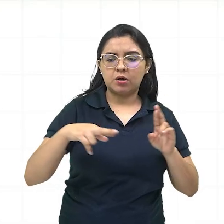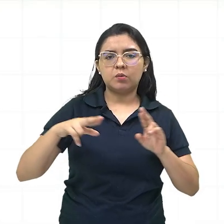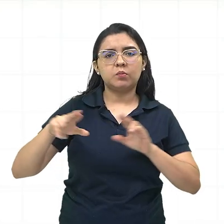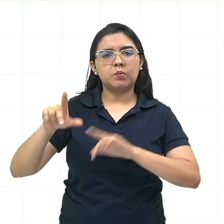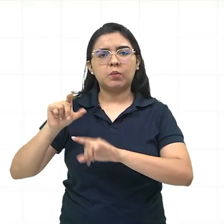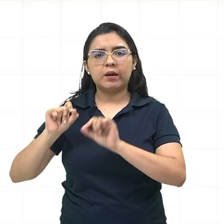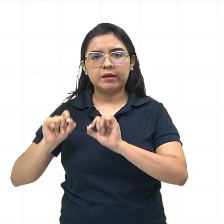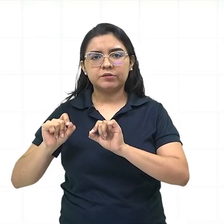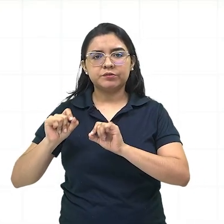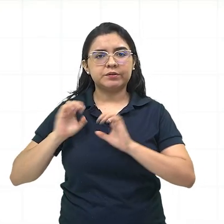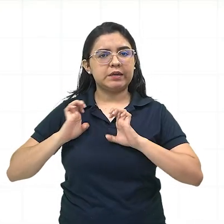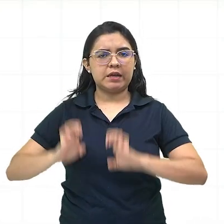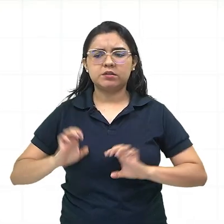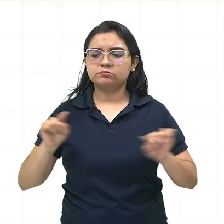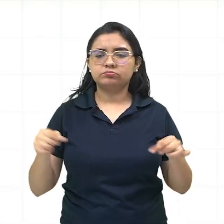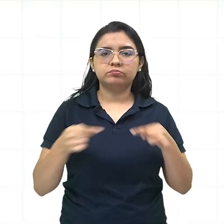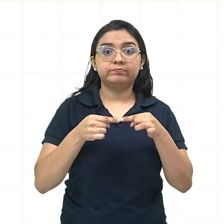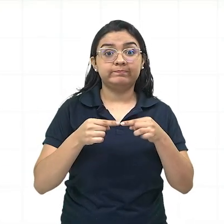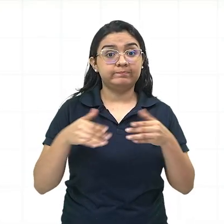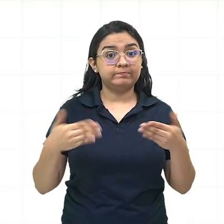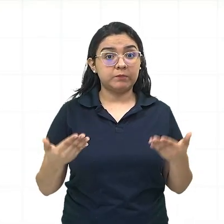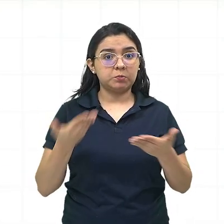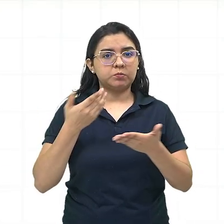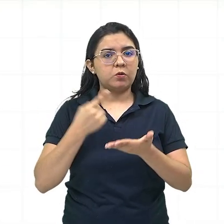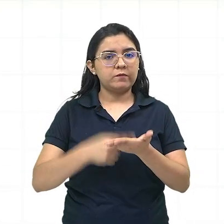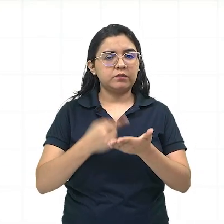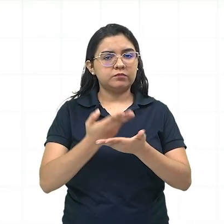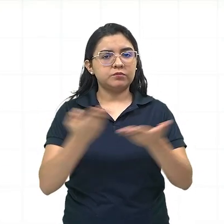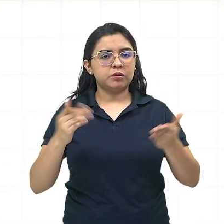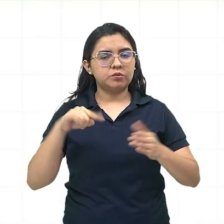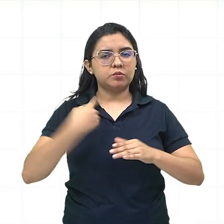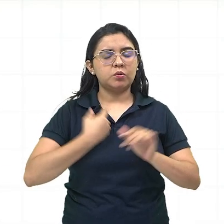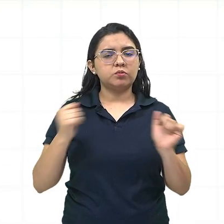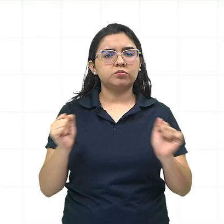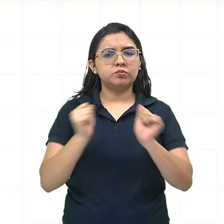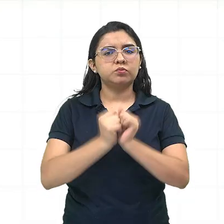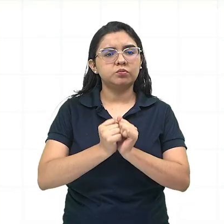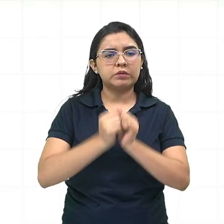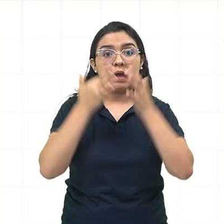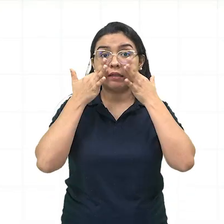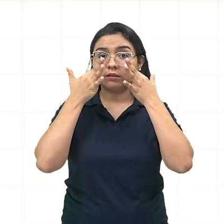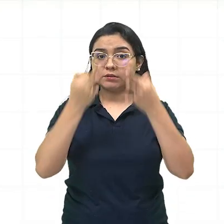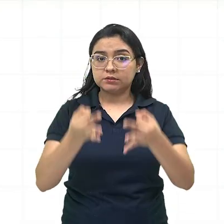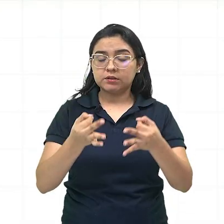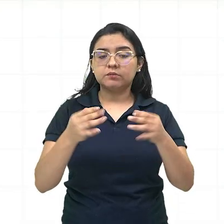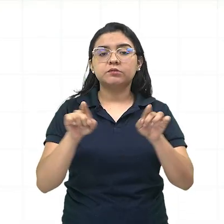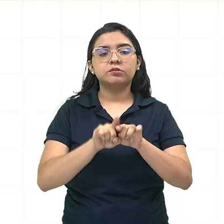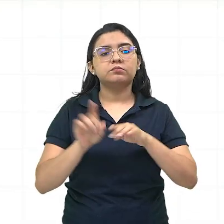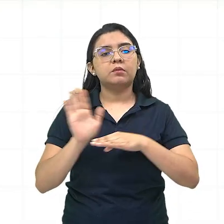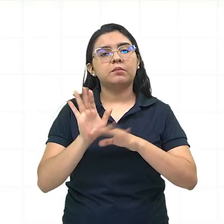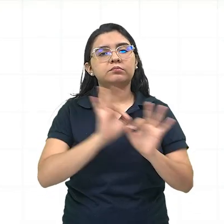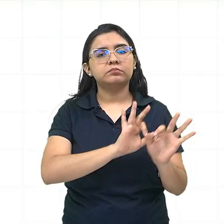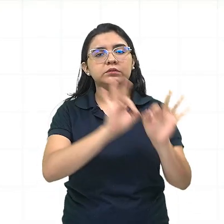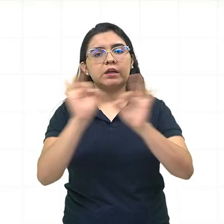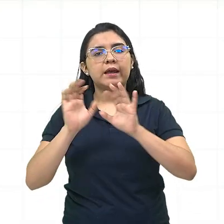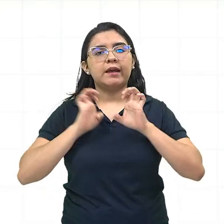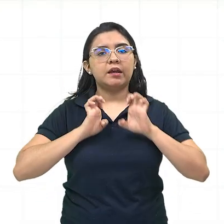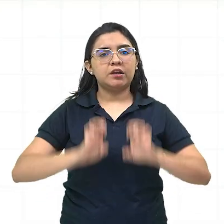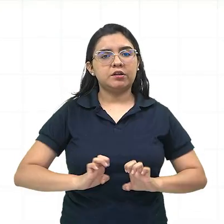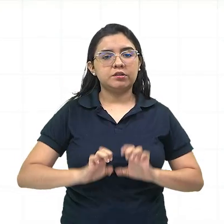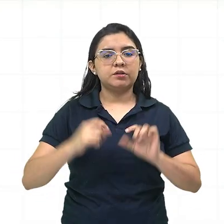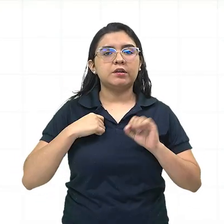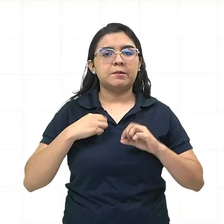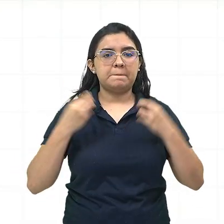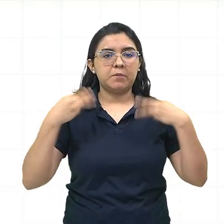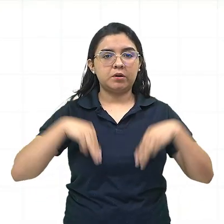Ok? Então, eu quero te convidar para que juntos e juntas nós olhemos com muita atenção a animação sobre ética